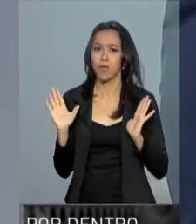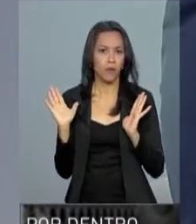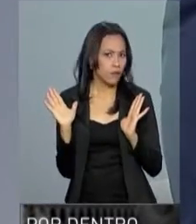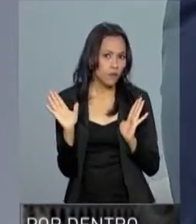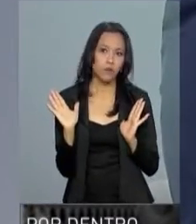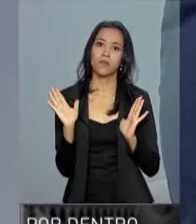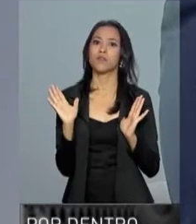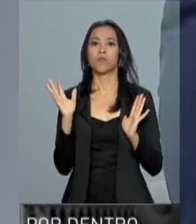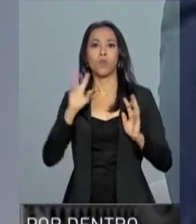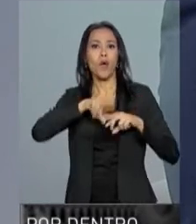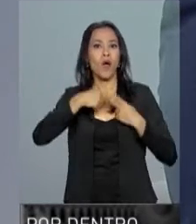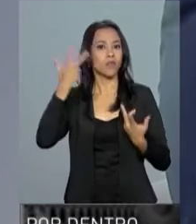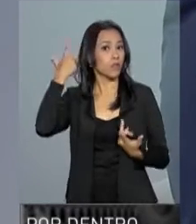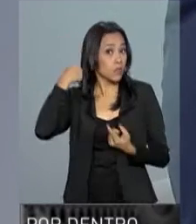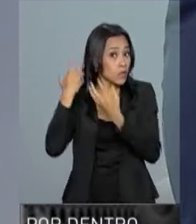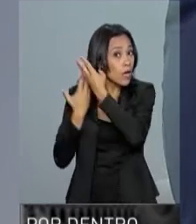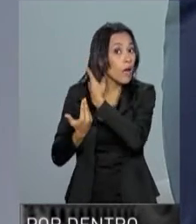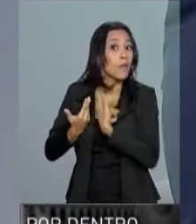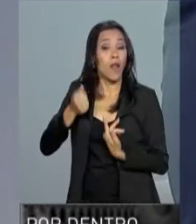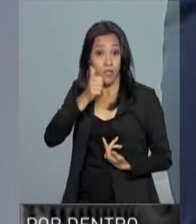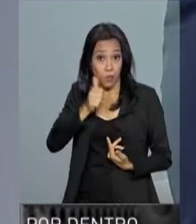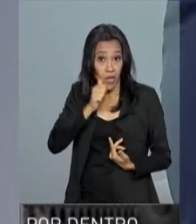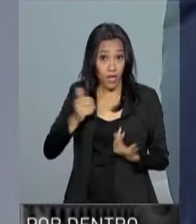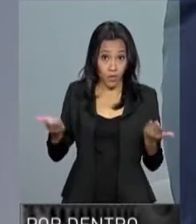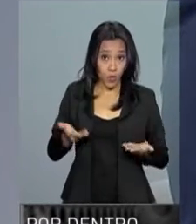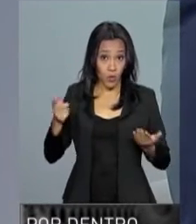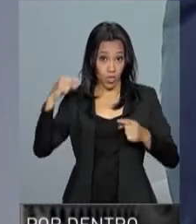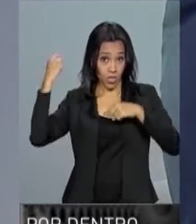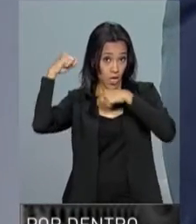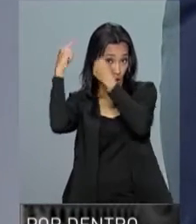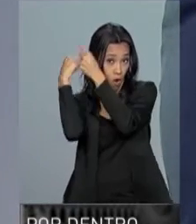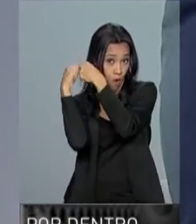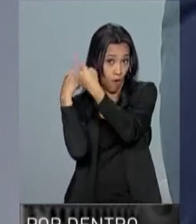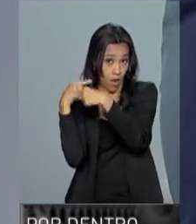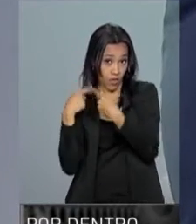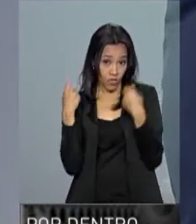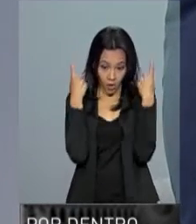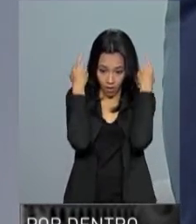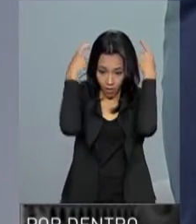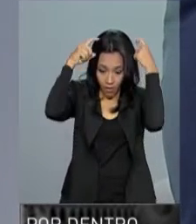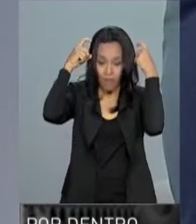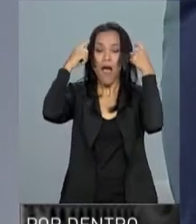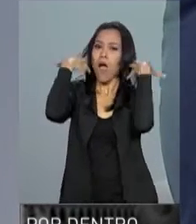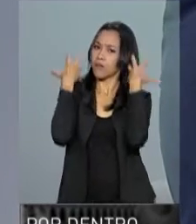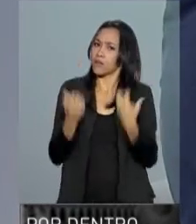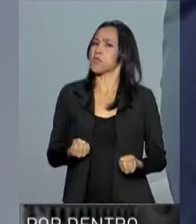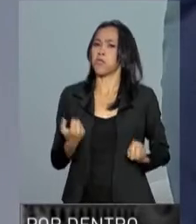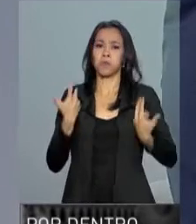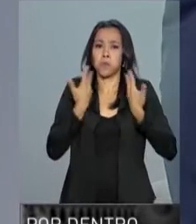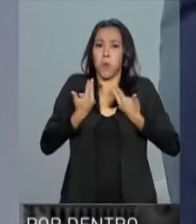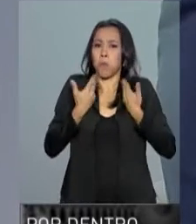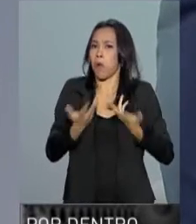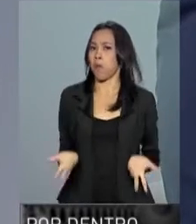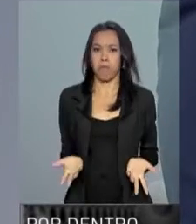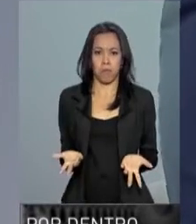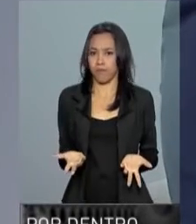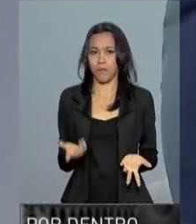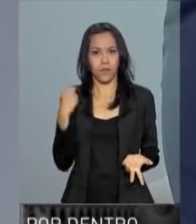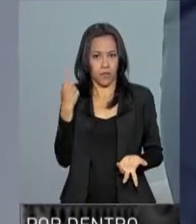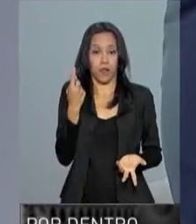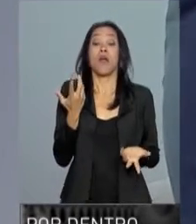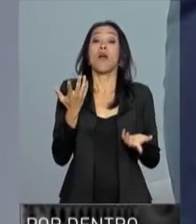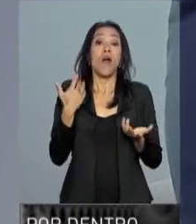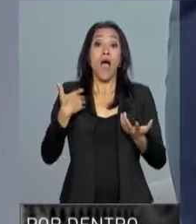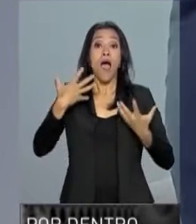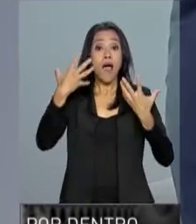com os seus cabelos As mulheres hoje ela já assumi os seus cabelos crespos e e para nós é muito importante ao